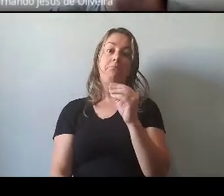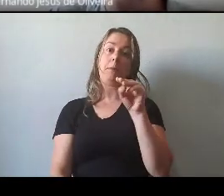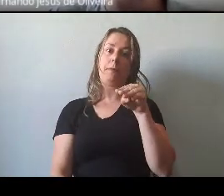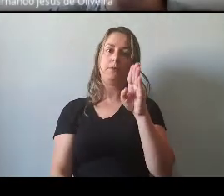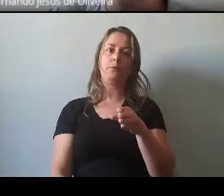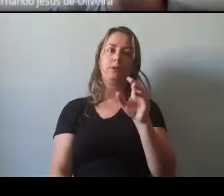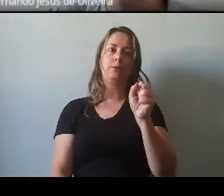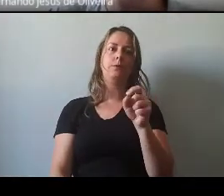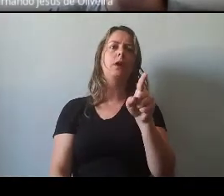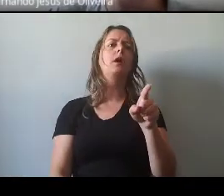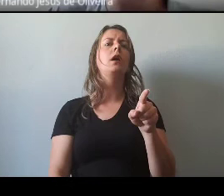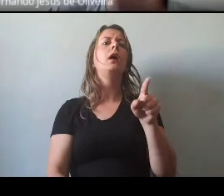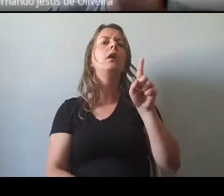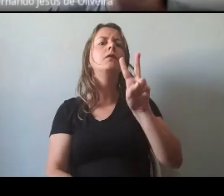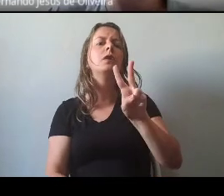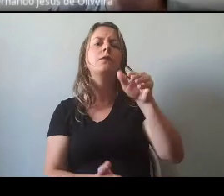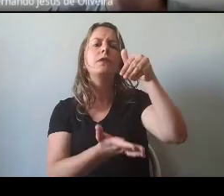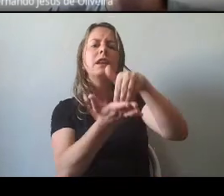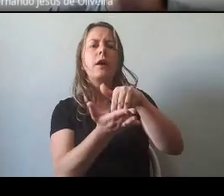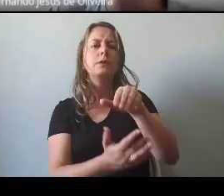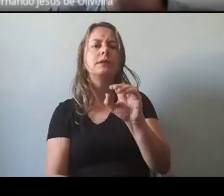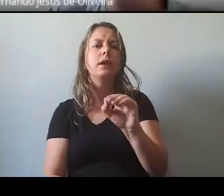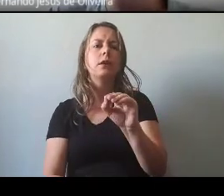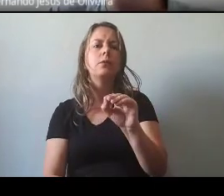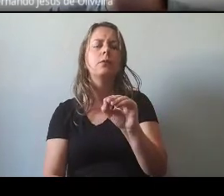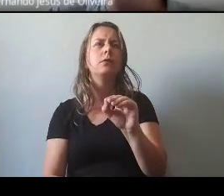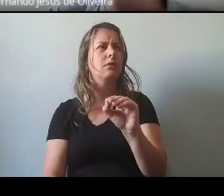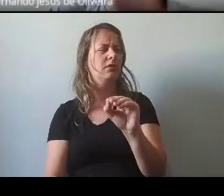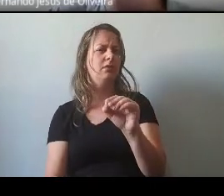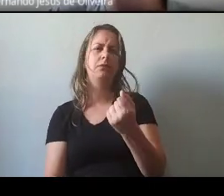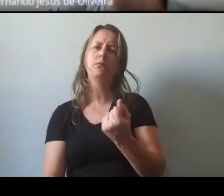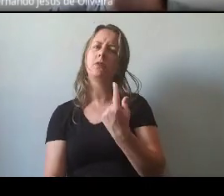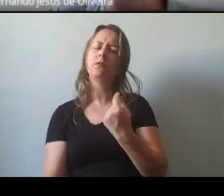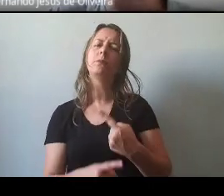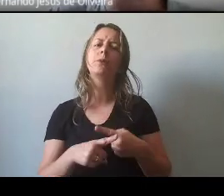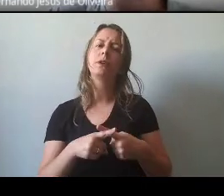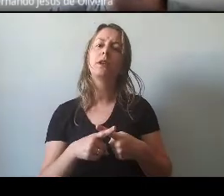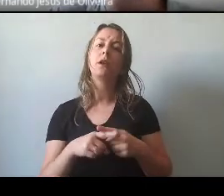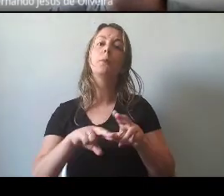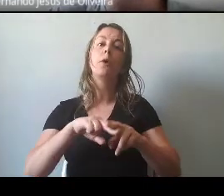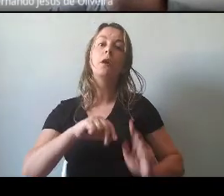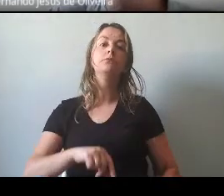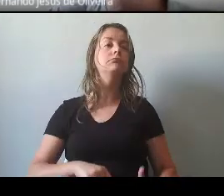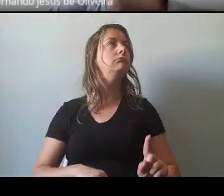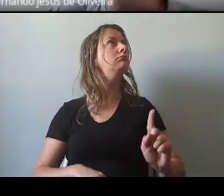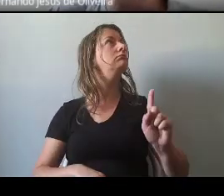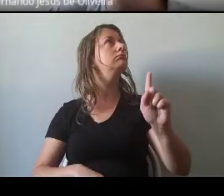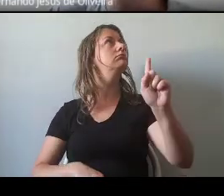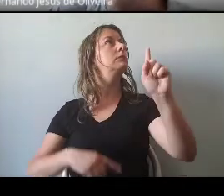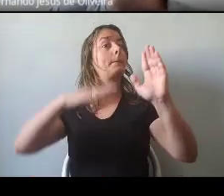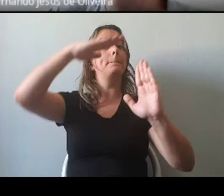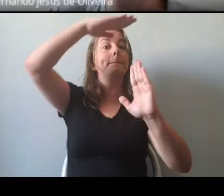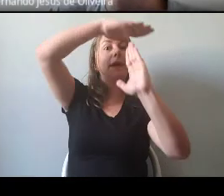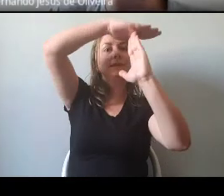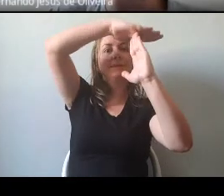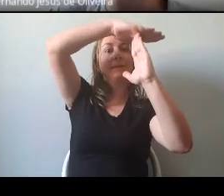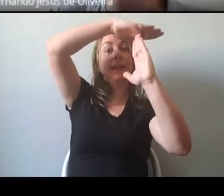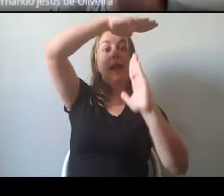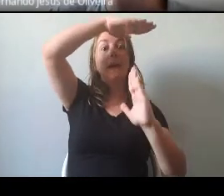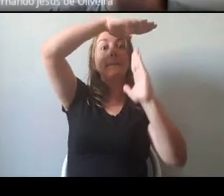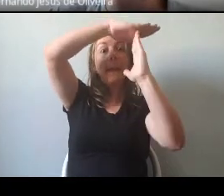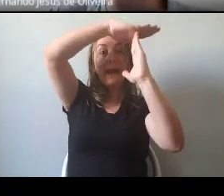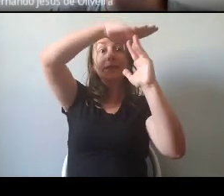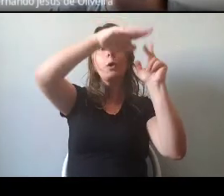inicial. Velocidade final é zero. Por que a velocidade final é zero? Porque não é a altura máxima? Na altura máxima, a velocidade é